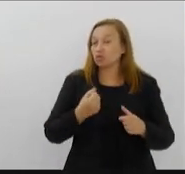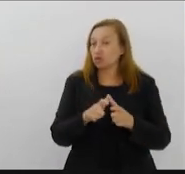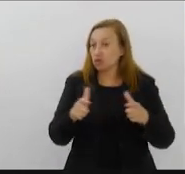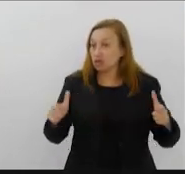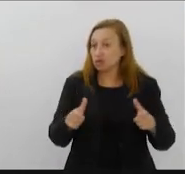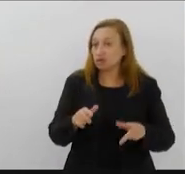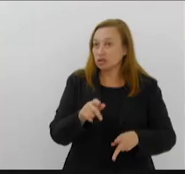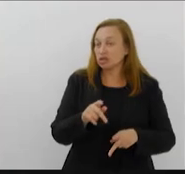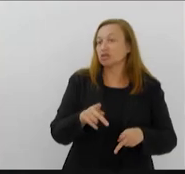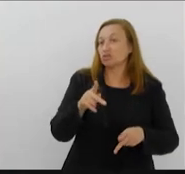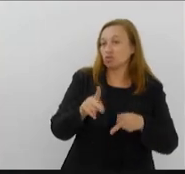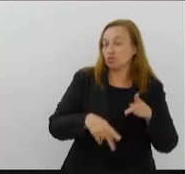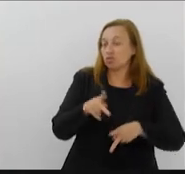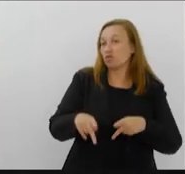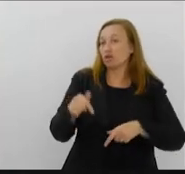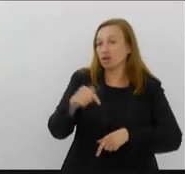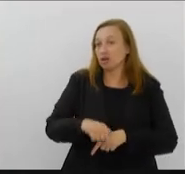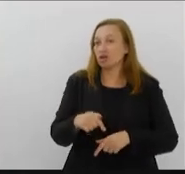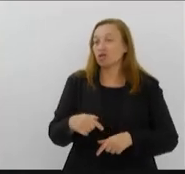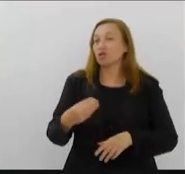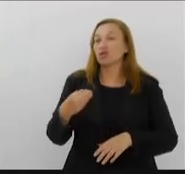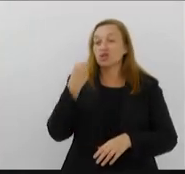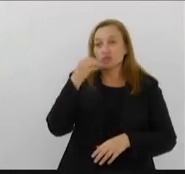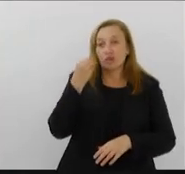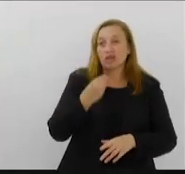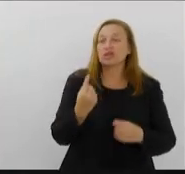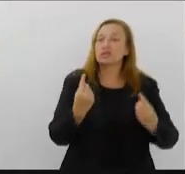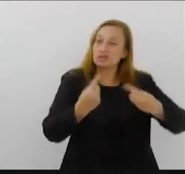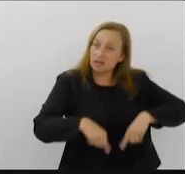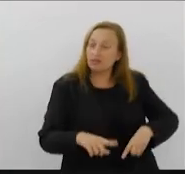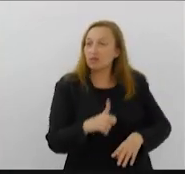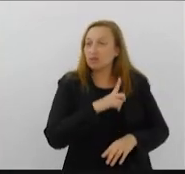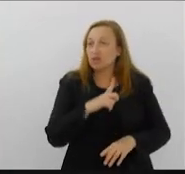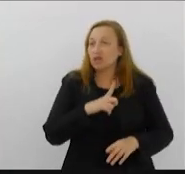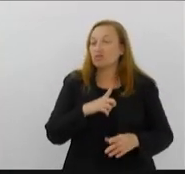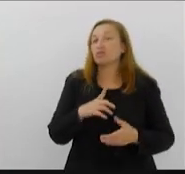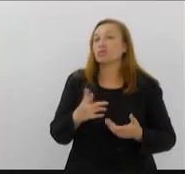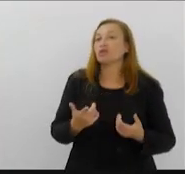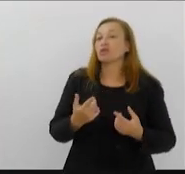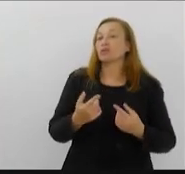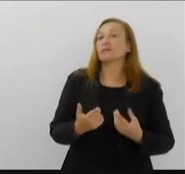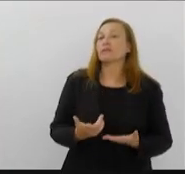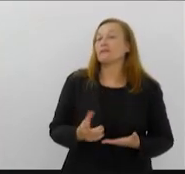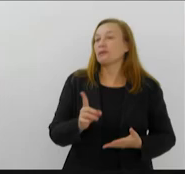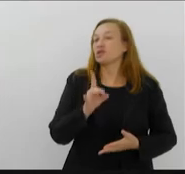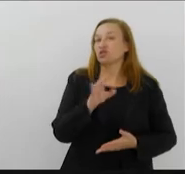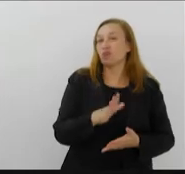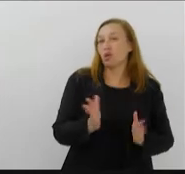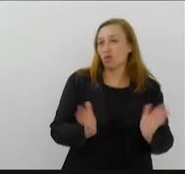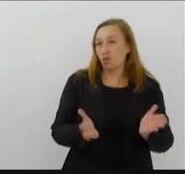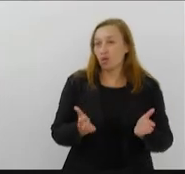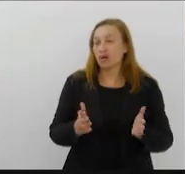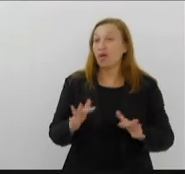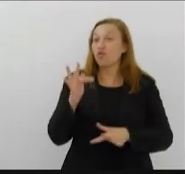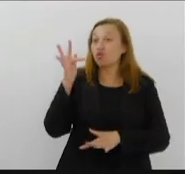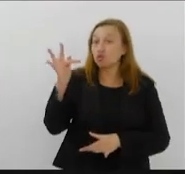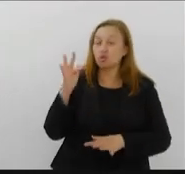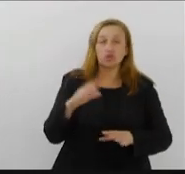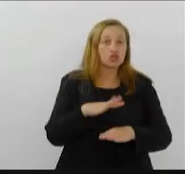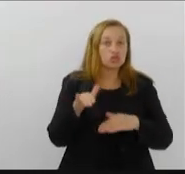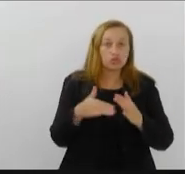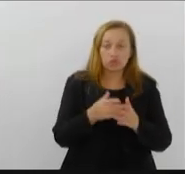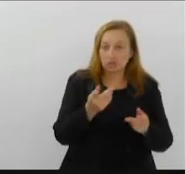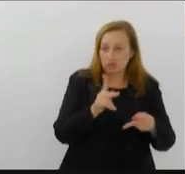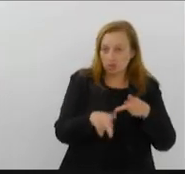convive cotidianamente com esses desafios e com essas violações. Não é só o presente, é o futuro comum de todas